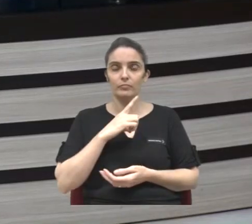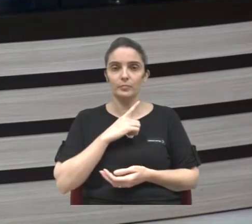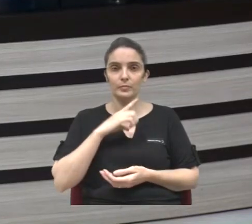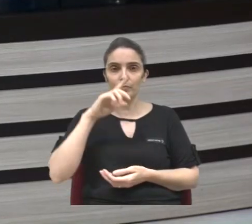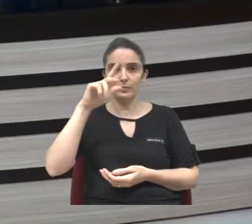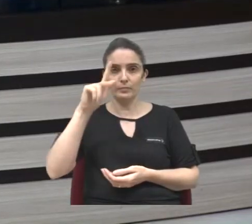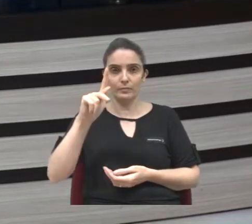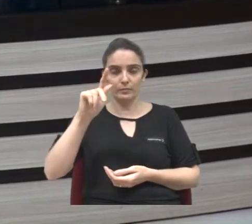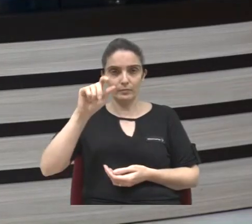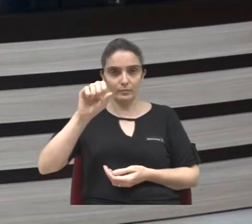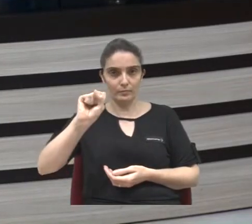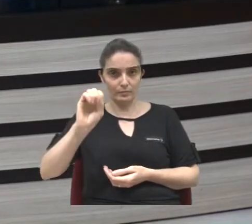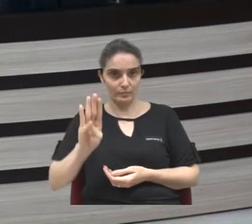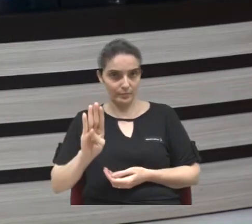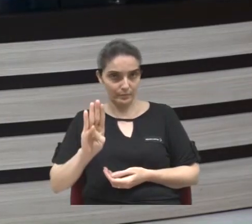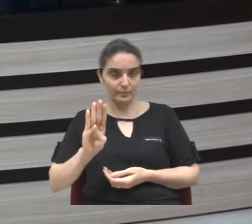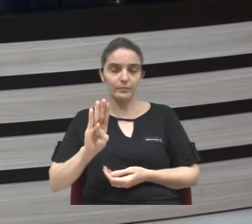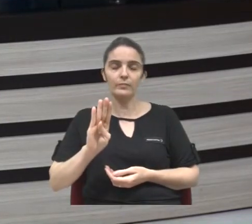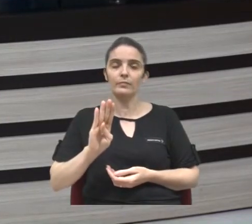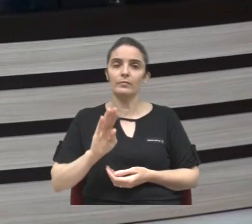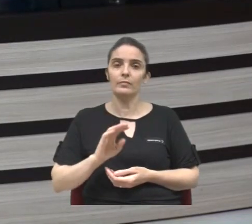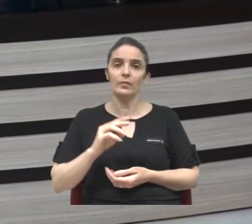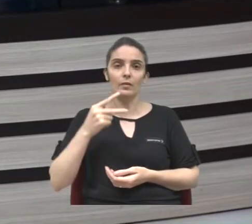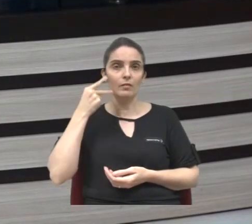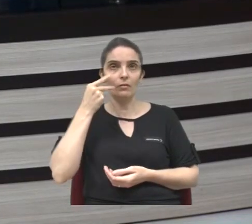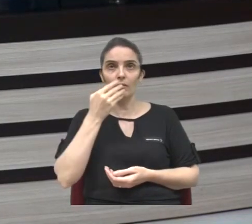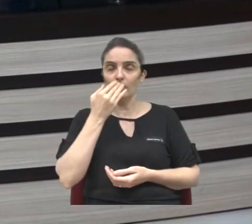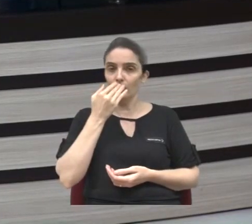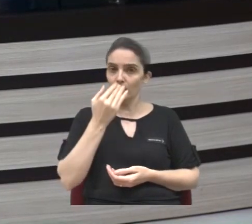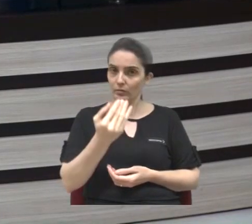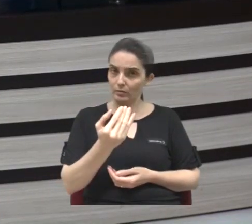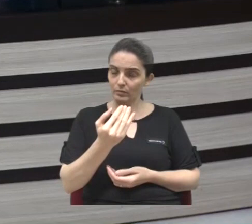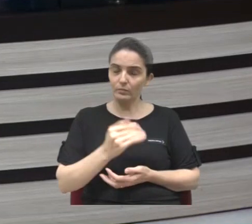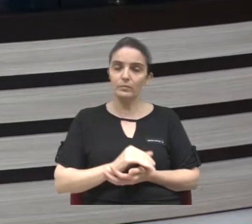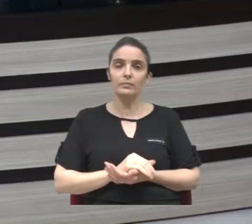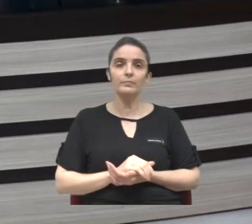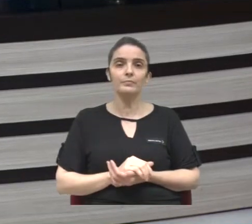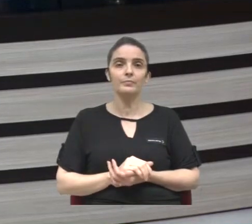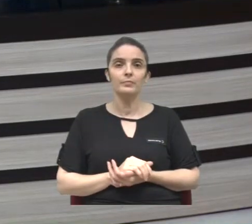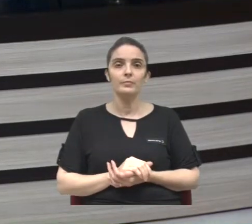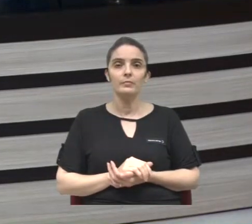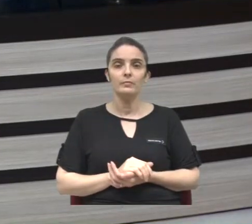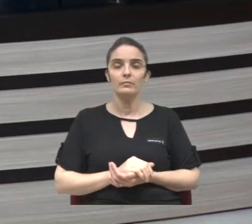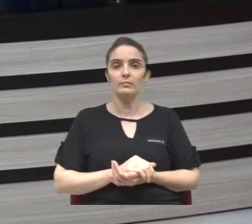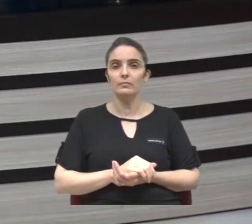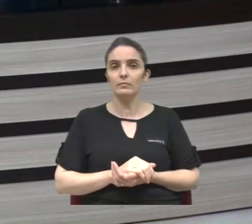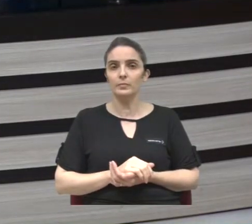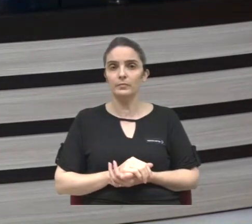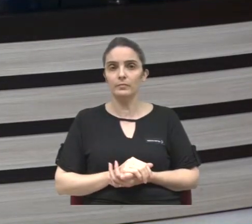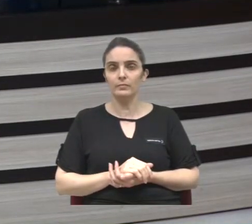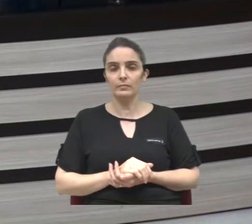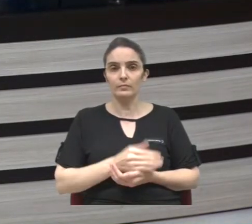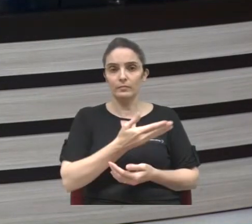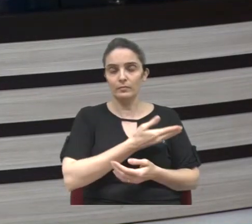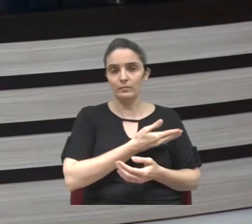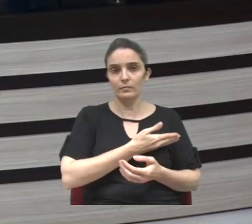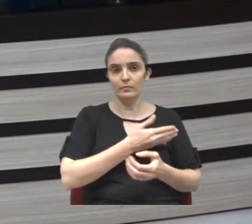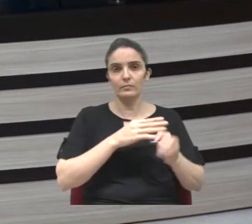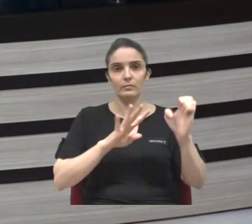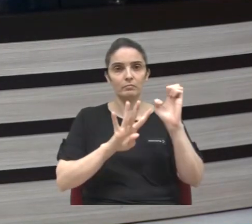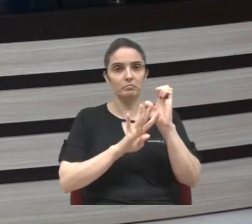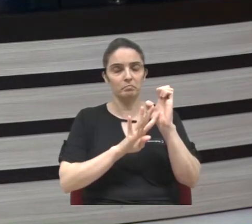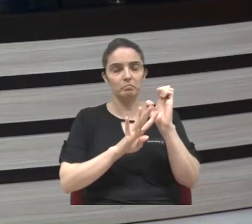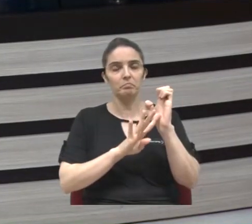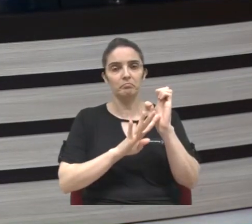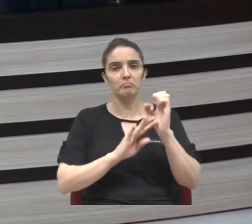a pedido desse vereador, que na época, como amigo dele, por causa que faz parte da Igreja do Evangelho Quadrangular. Parabéns, vereador.